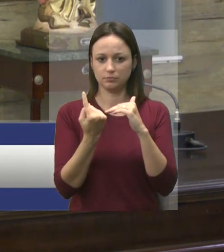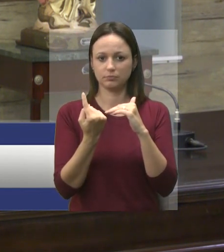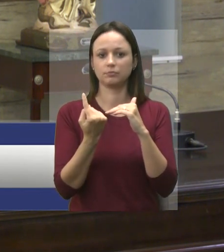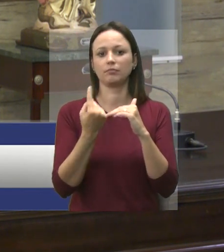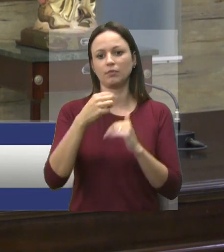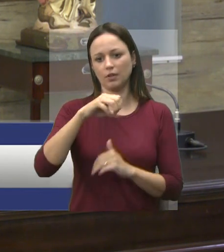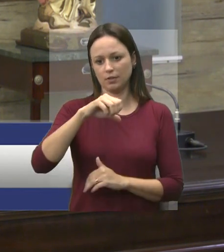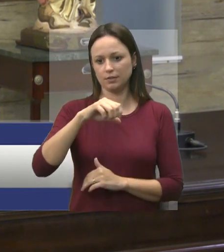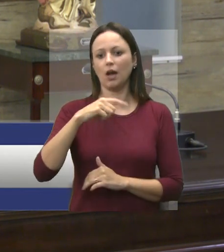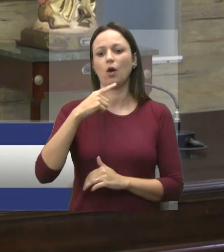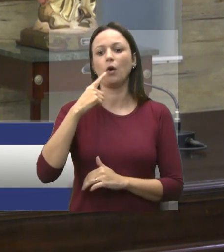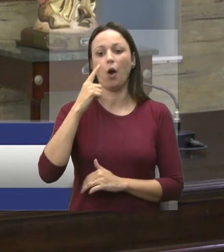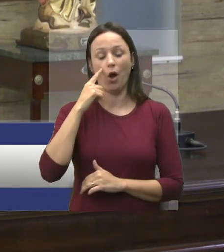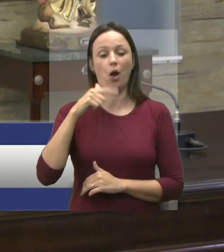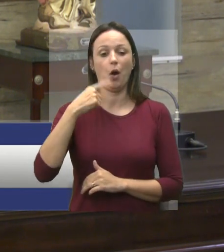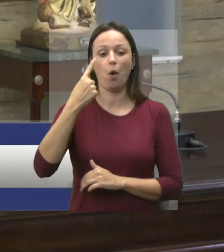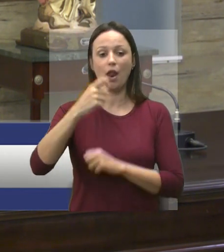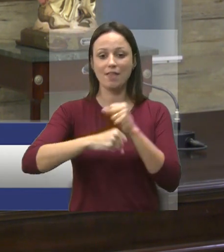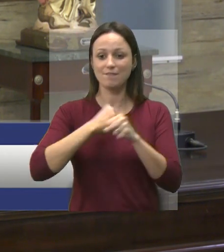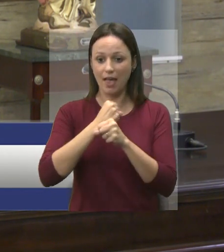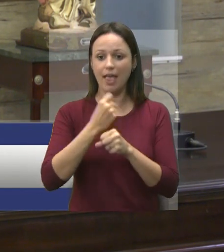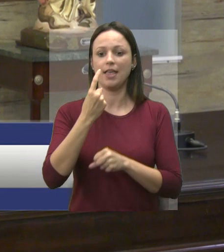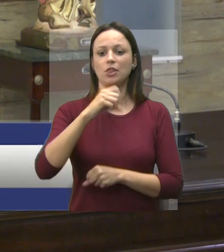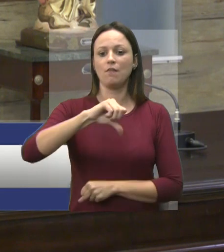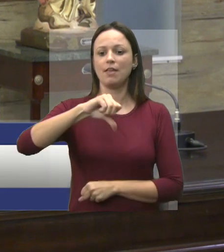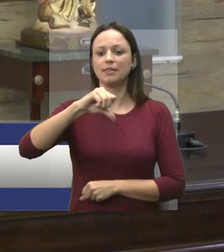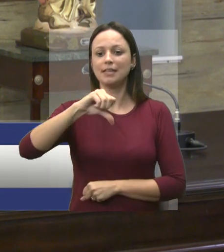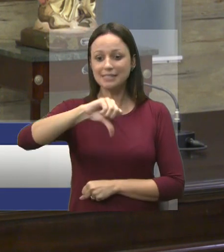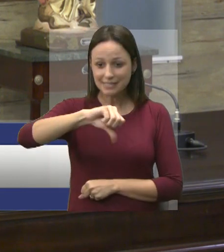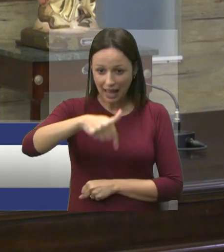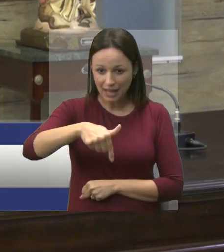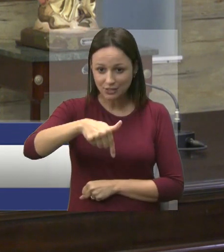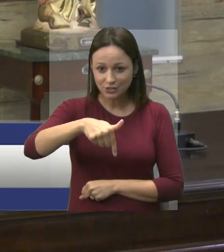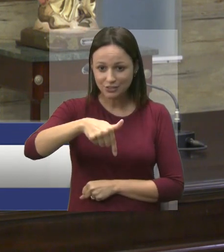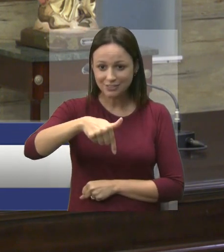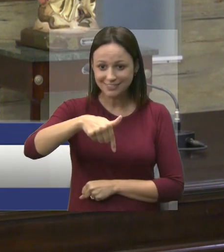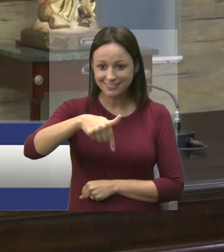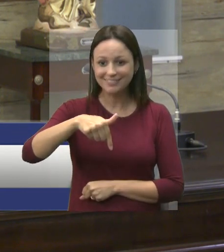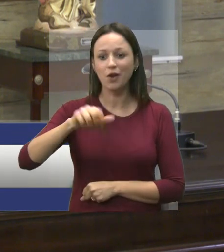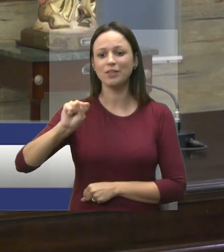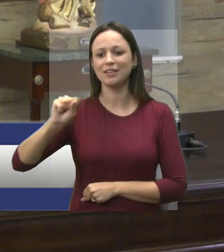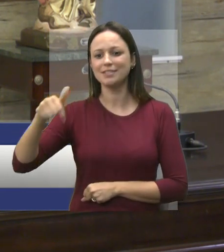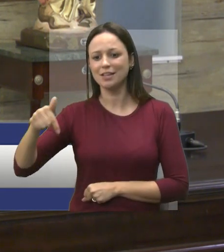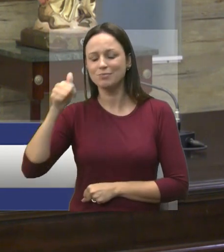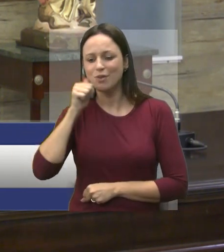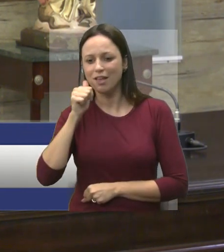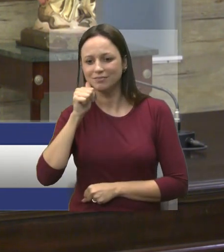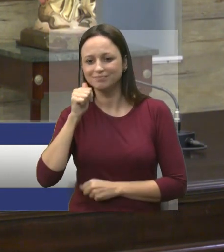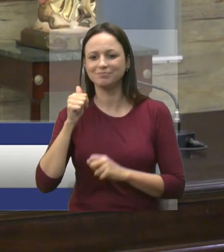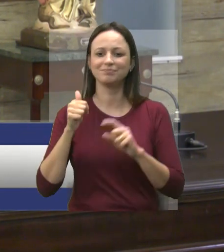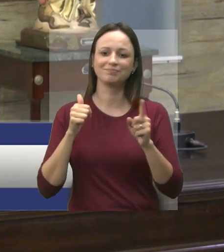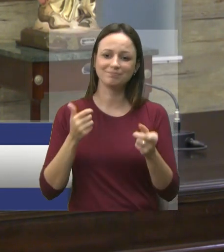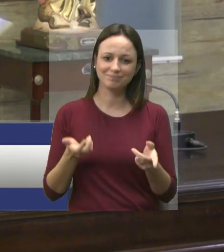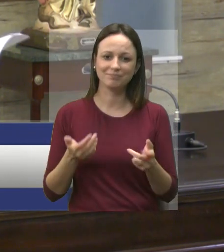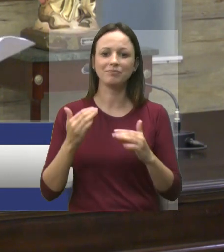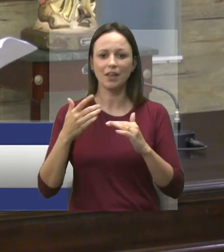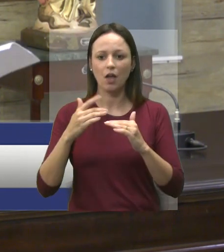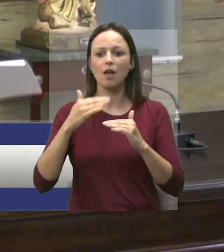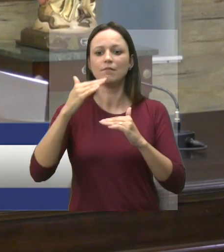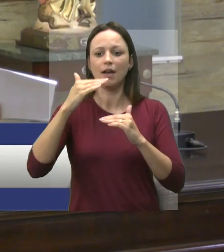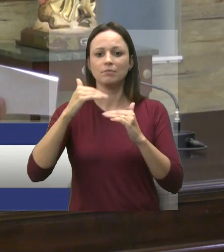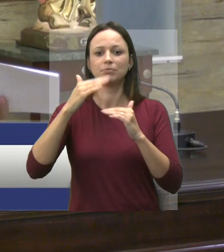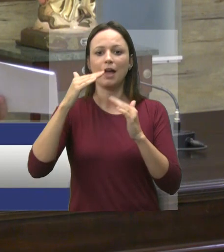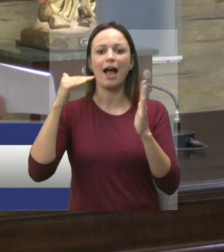homem, 87 mulher, e sucessivamente aumentando até atingir